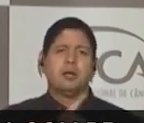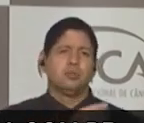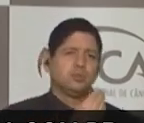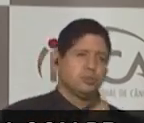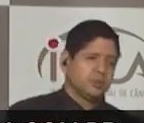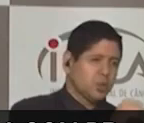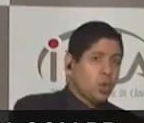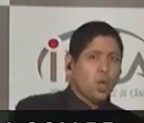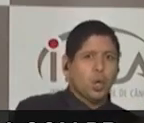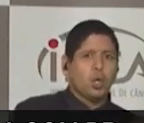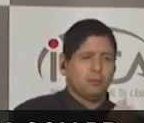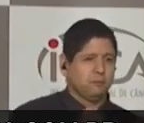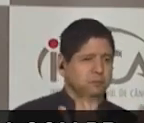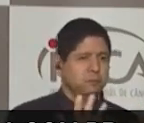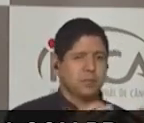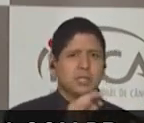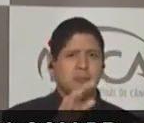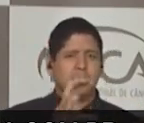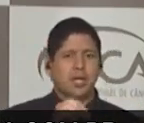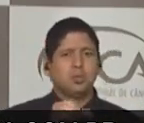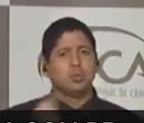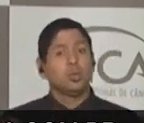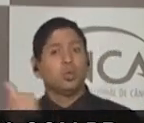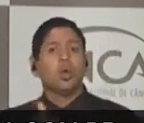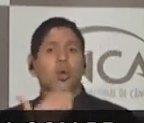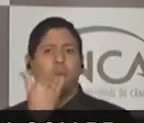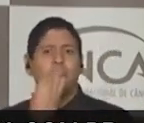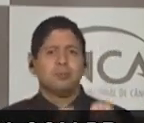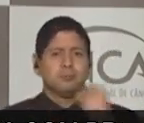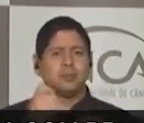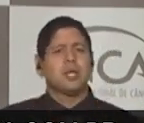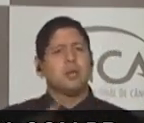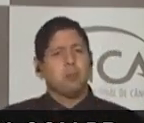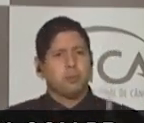Vamos trocar as plantações de tabaco por plantações de alimentos, que é o que a nossa população precisa.